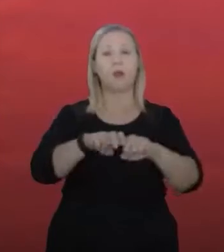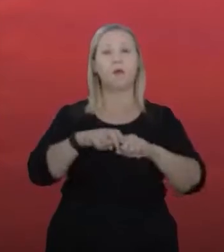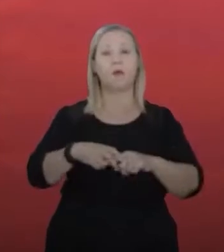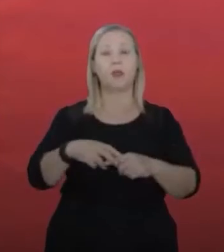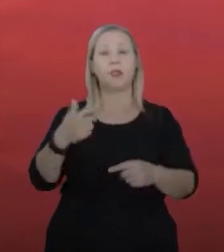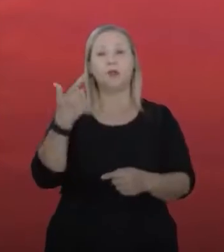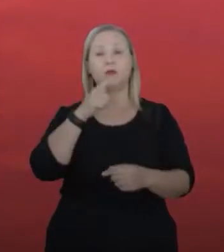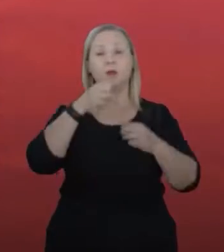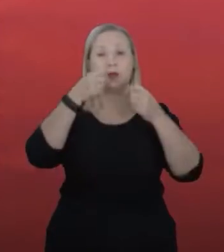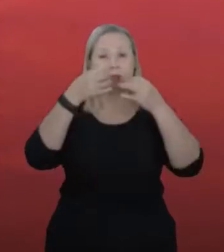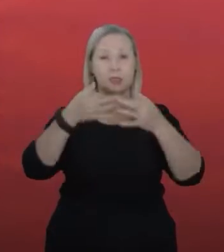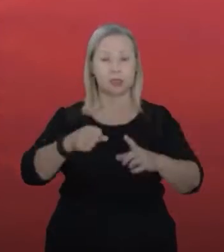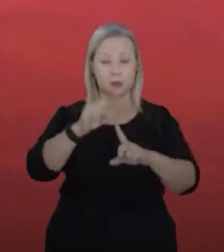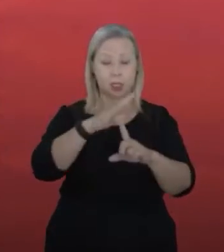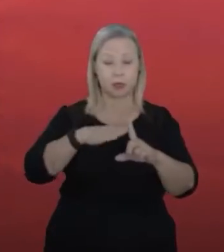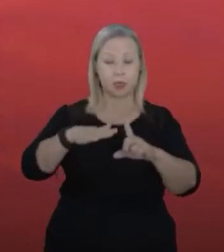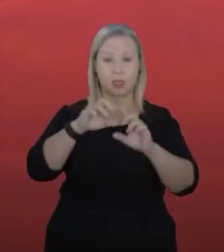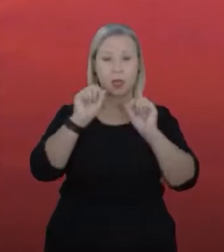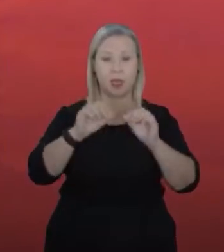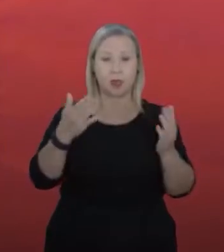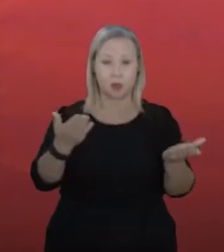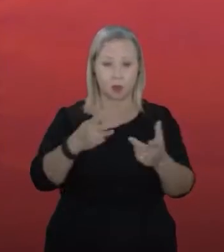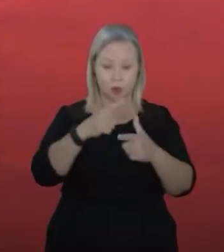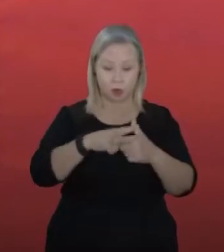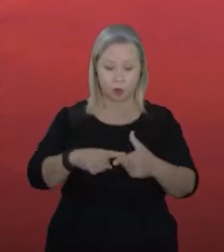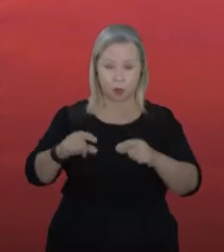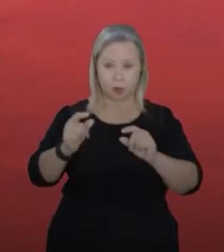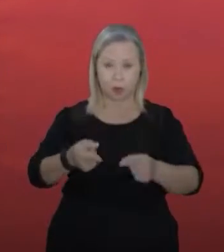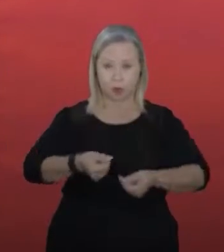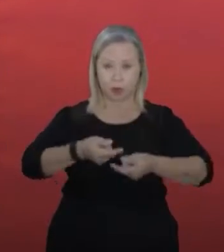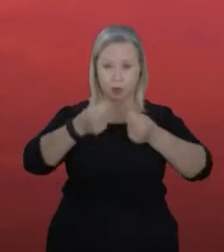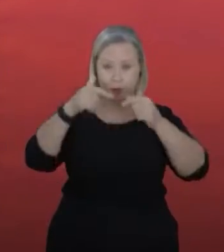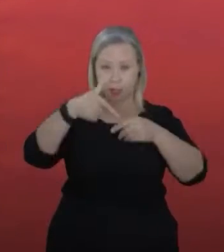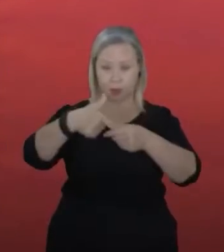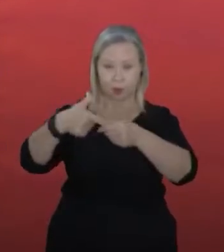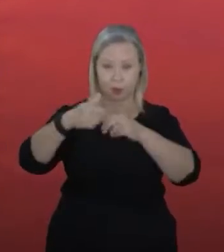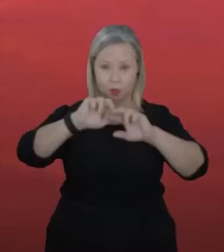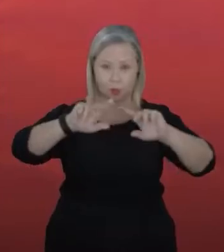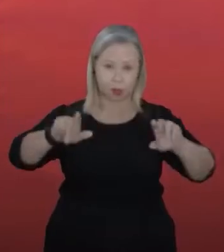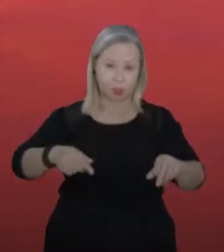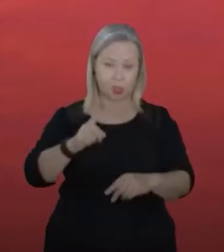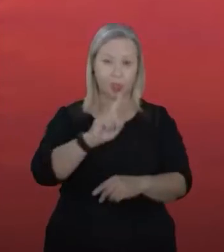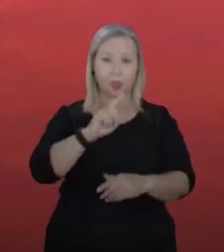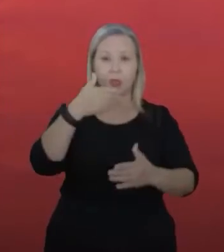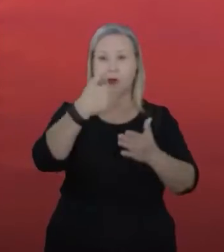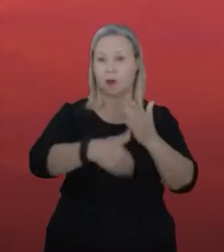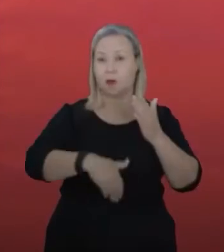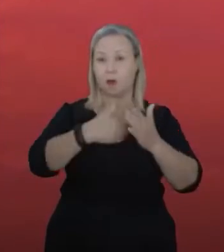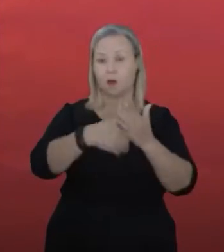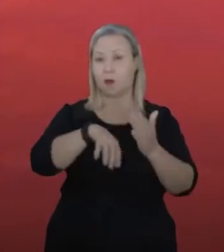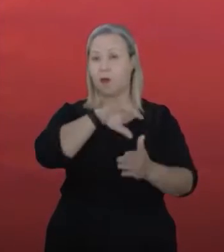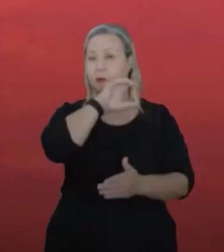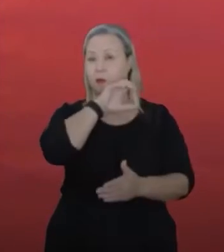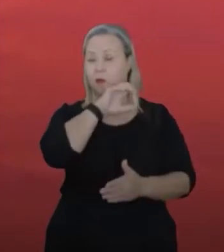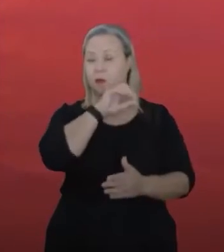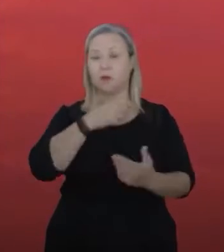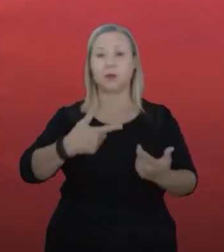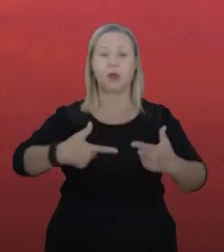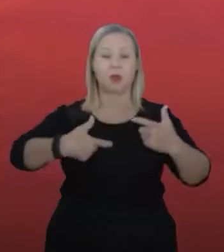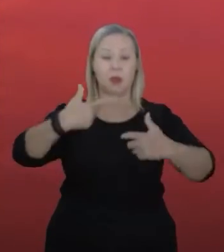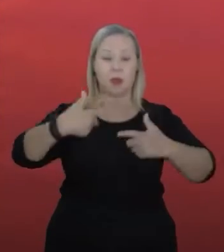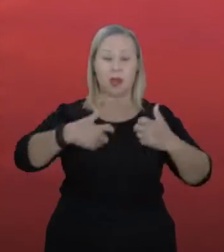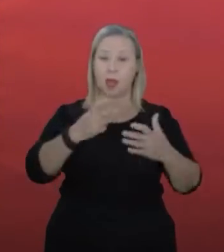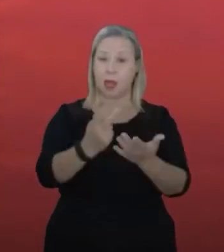e hoje o problema do preço dos combustíveis não é o ICMS não é a guerra que hoje tá acontecendo entre a Rússia e a